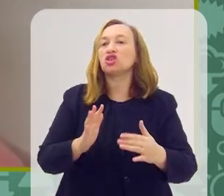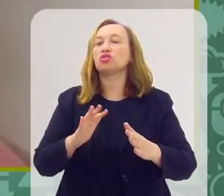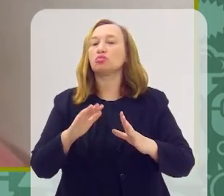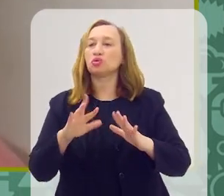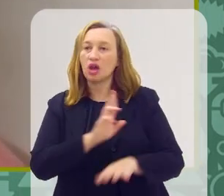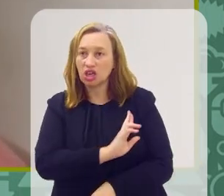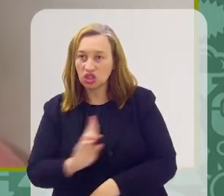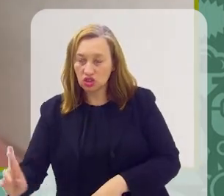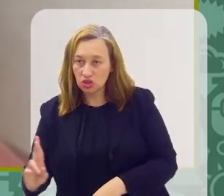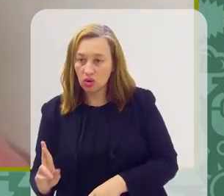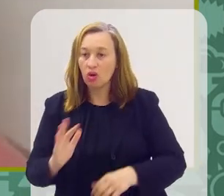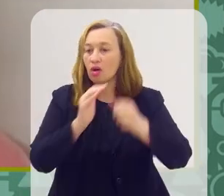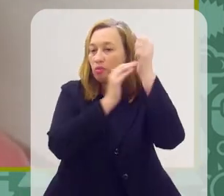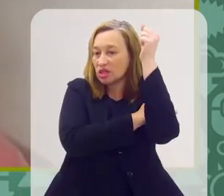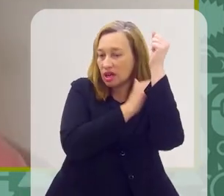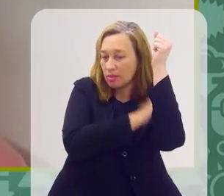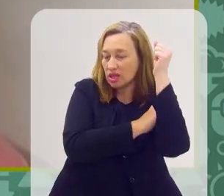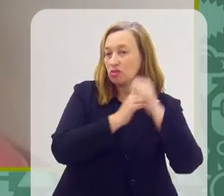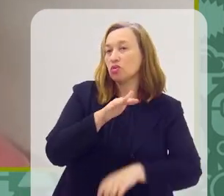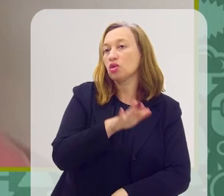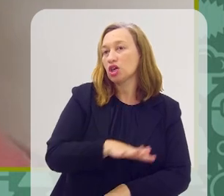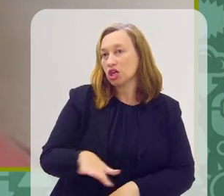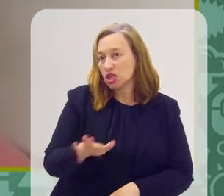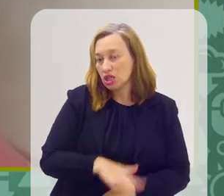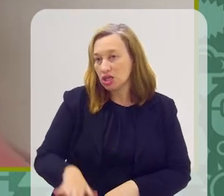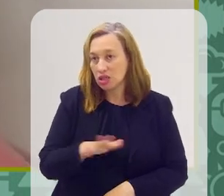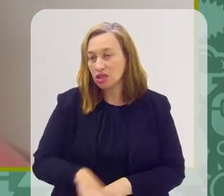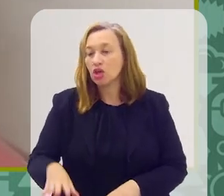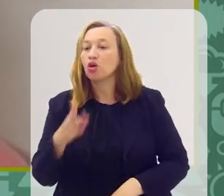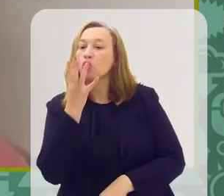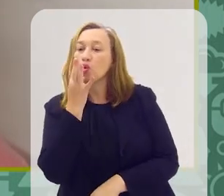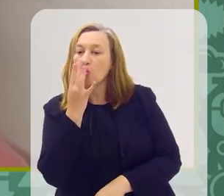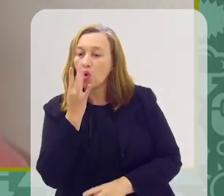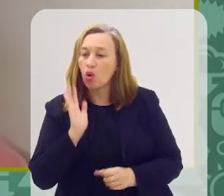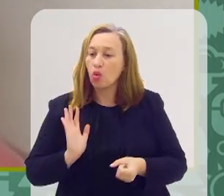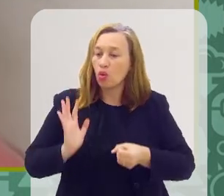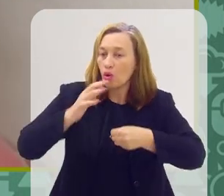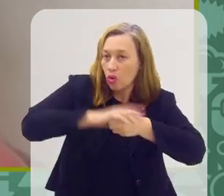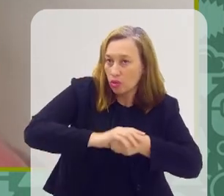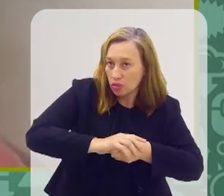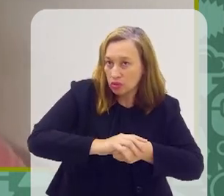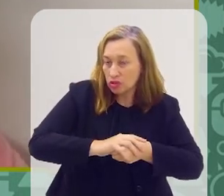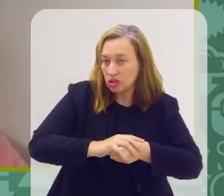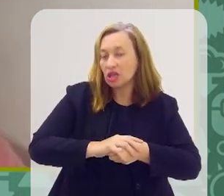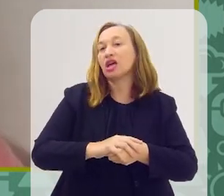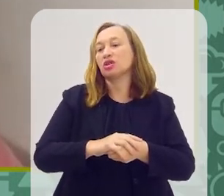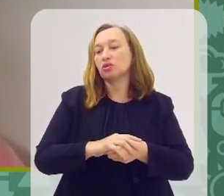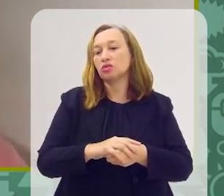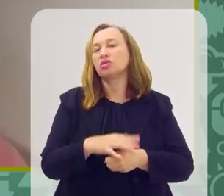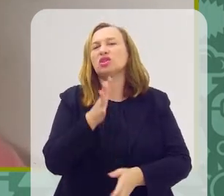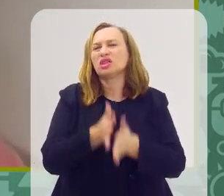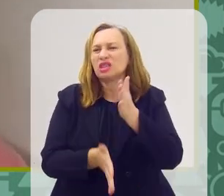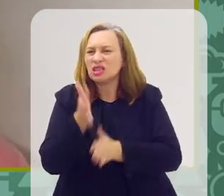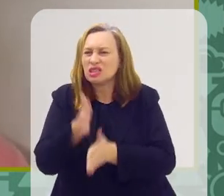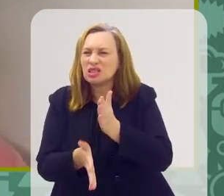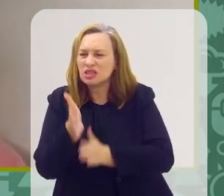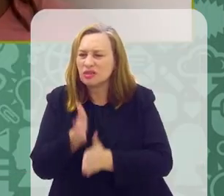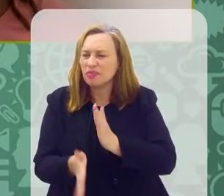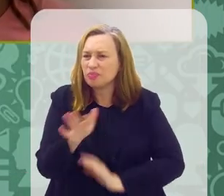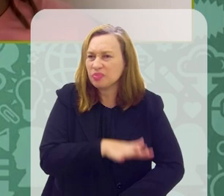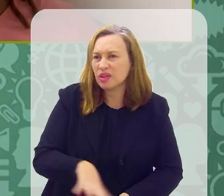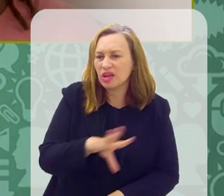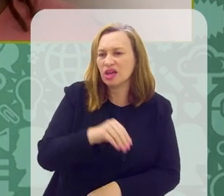sobre empoderamento infantil, fala também sobre a questão do colorismo e esse conflito que existe dentro ali da infância,